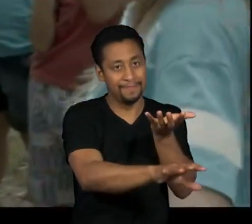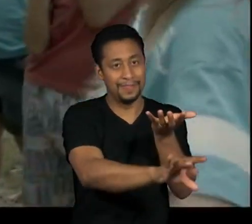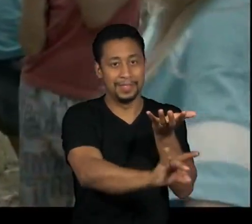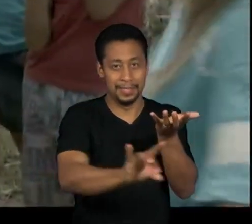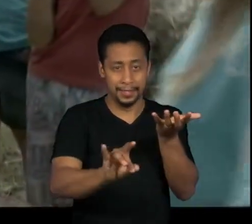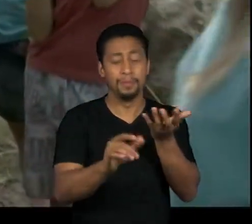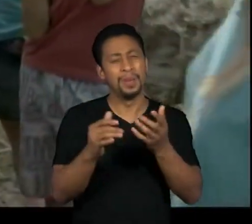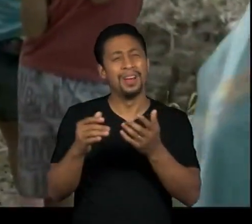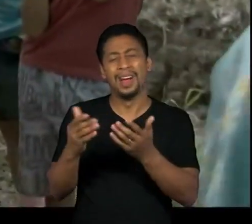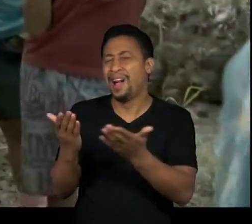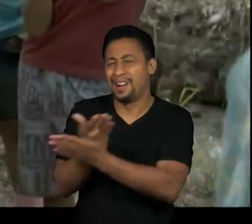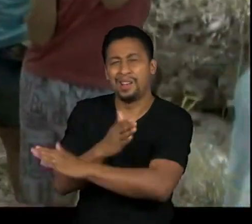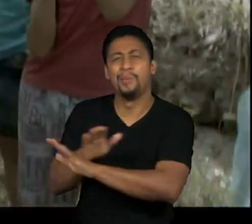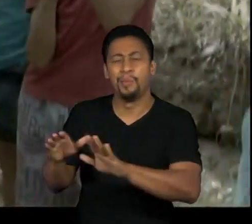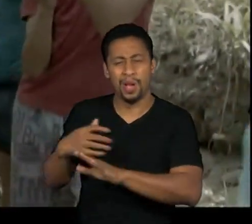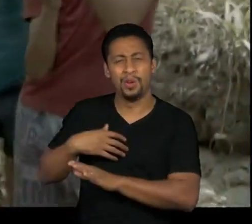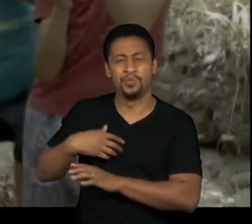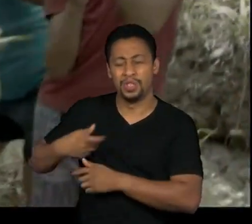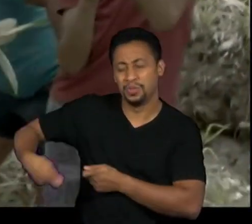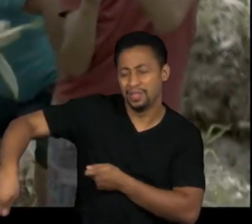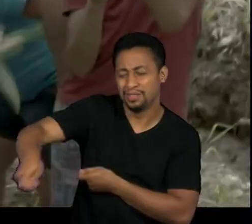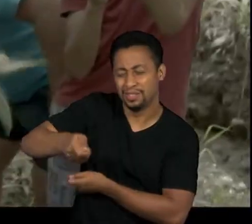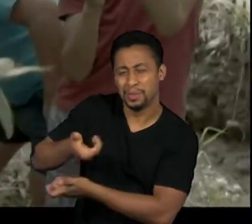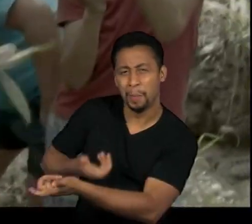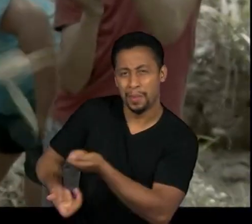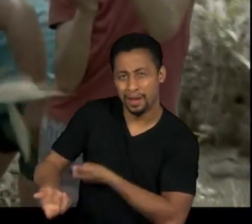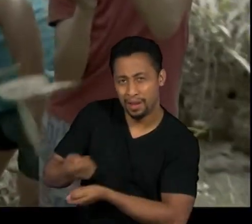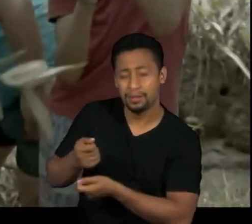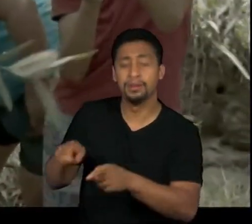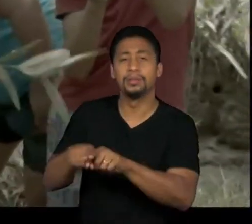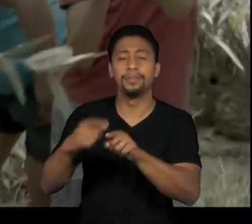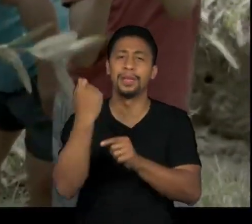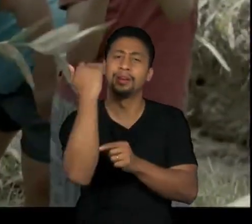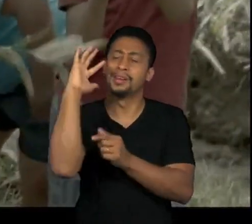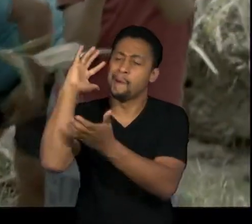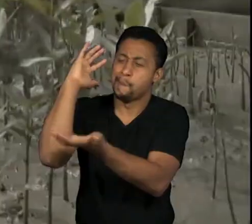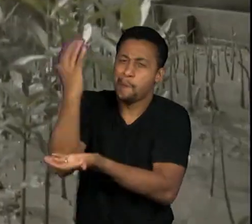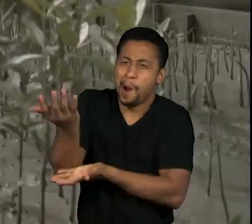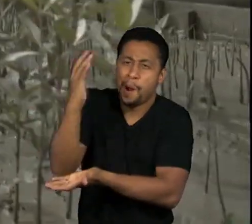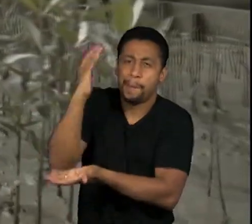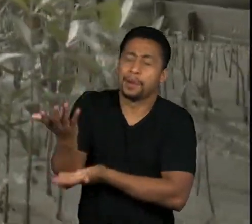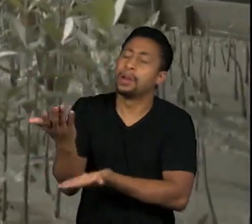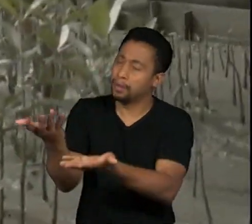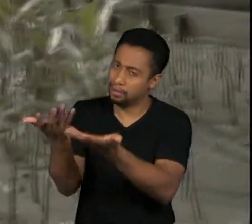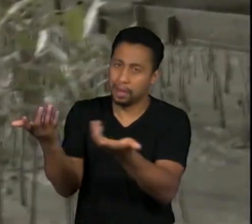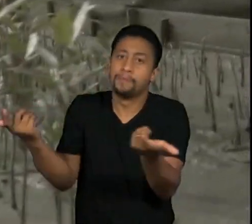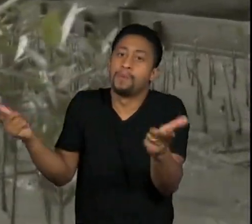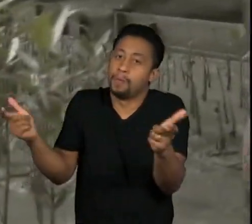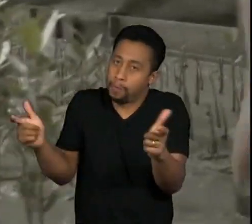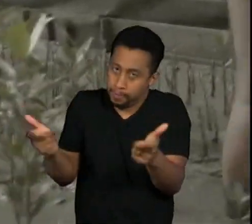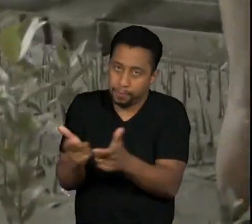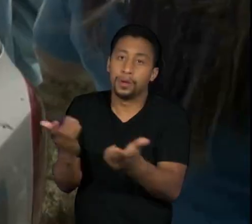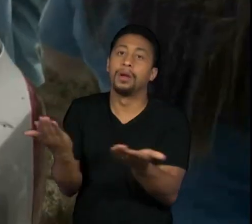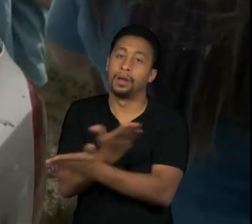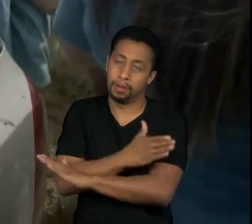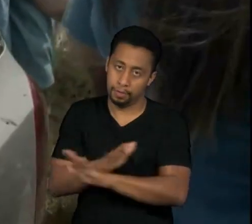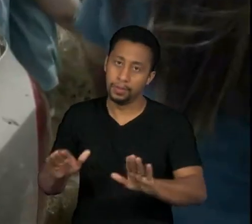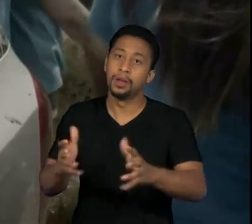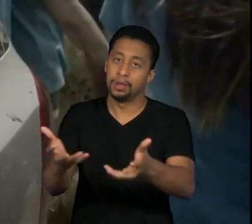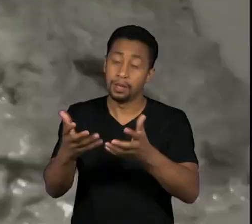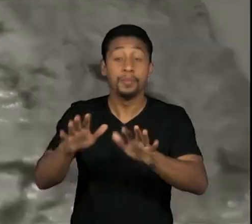de madeira vão depender das escolhas das comunidades, a partir dos diagnósticos ambientais preparados